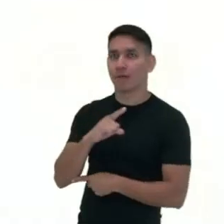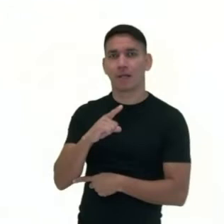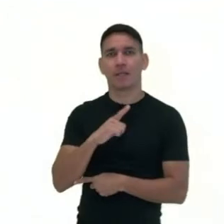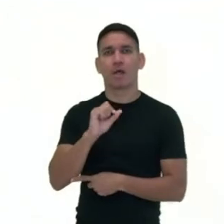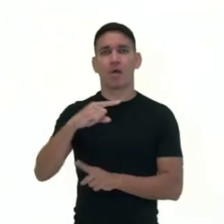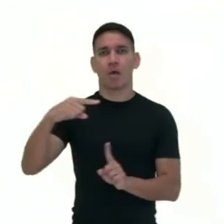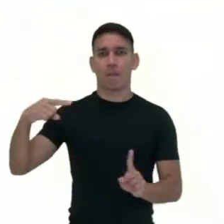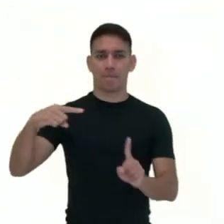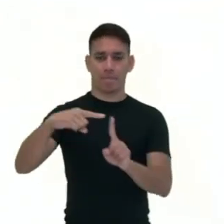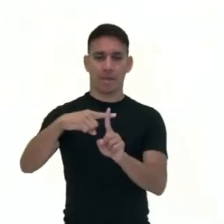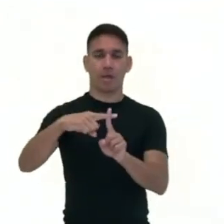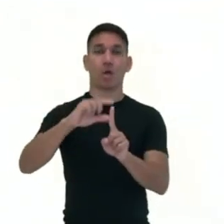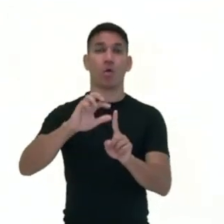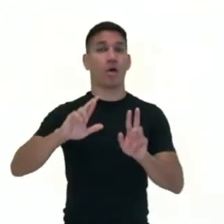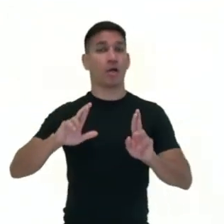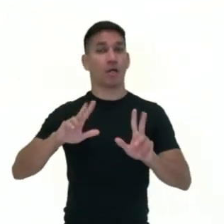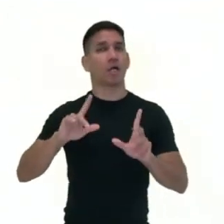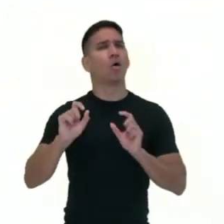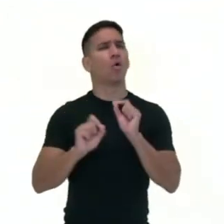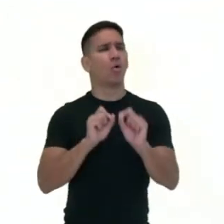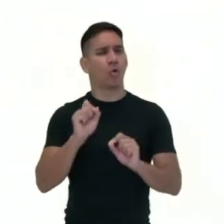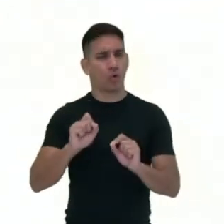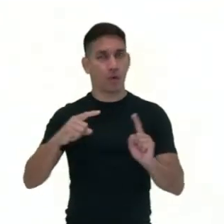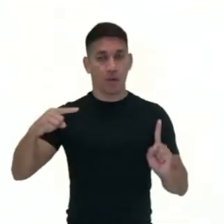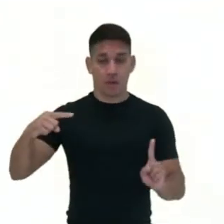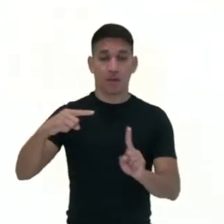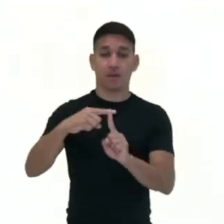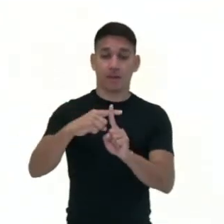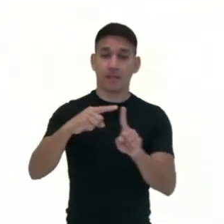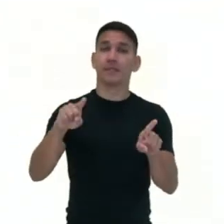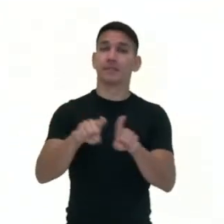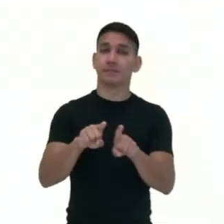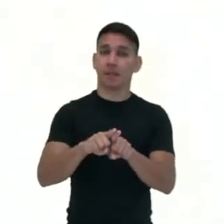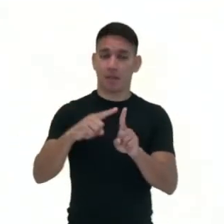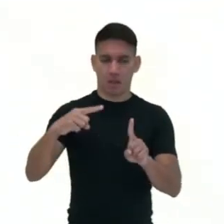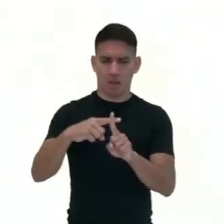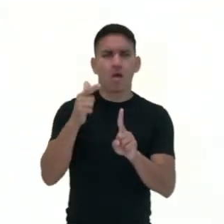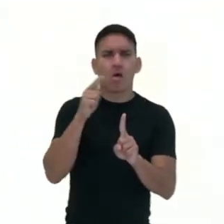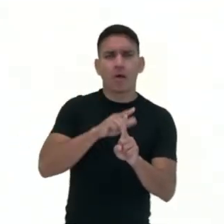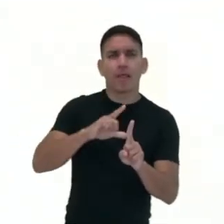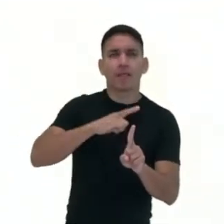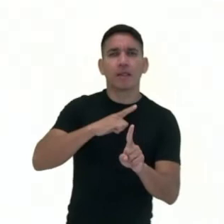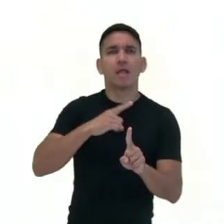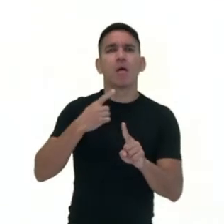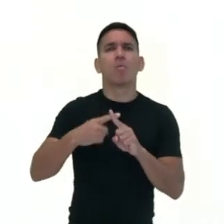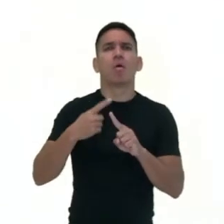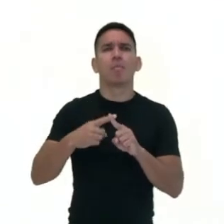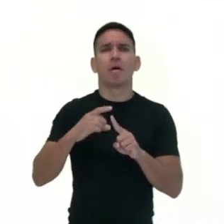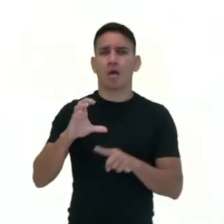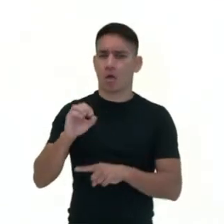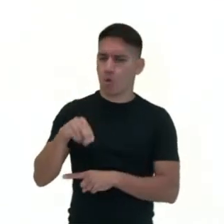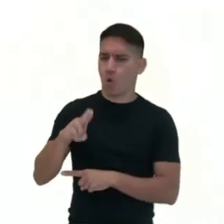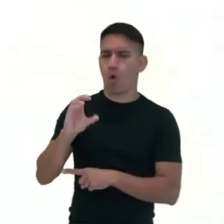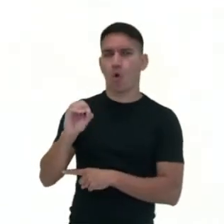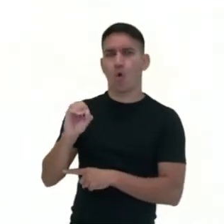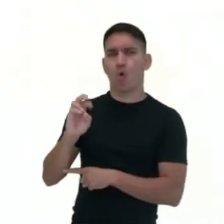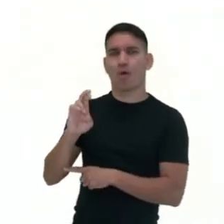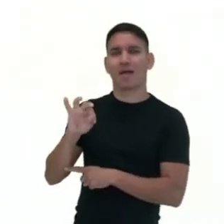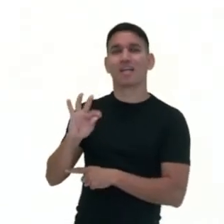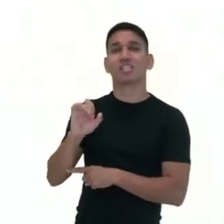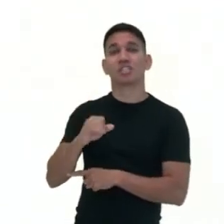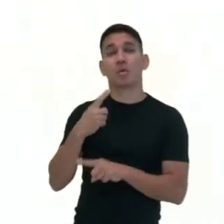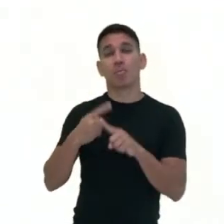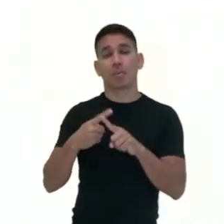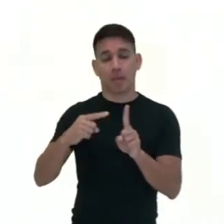elas diferentes, né, além de elas serem concorrentes, elas são perpendiculares. Concorrentes porque elas têm um ponto em comum, né? E perpendiculares